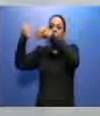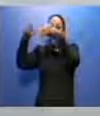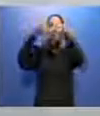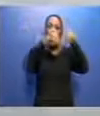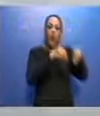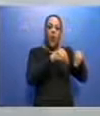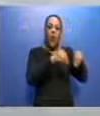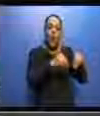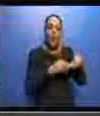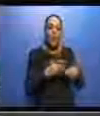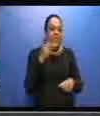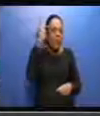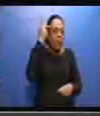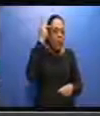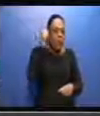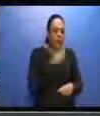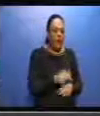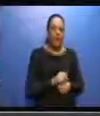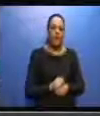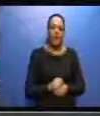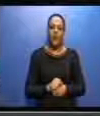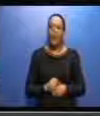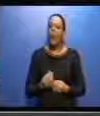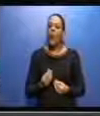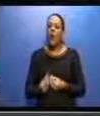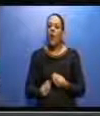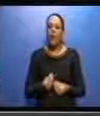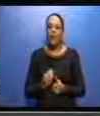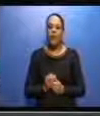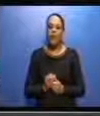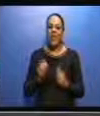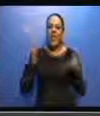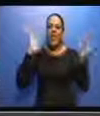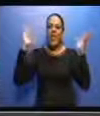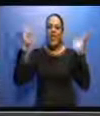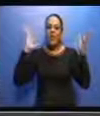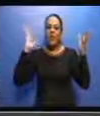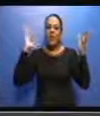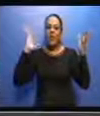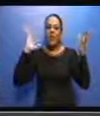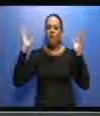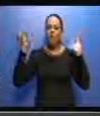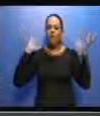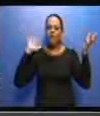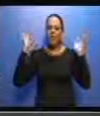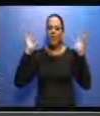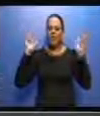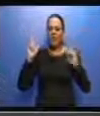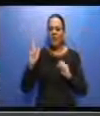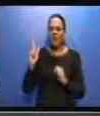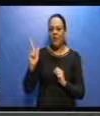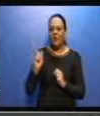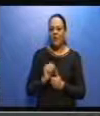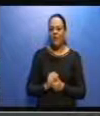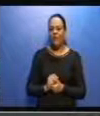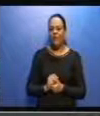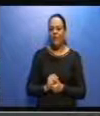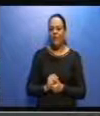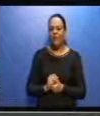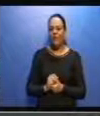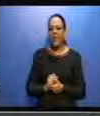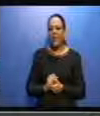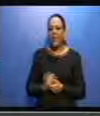eles vinham em caminhões improvisados né esses caminhões improvisados eles eram conhecidos aí como o